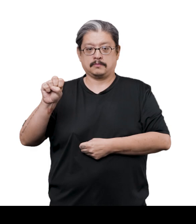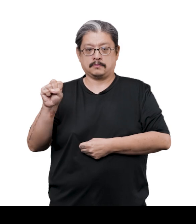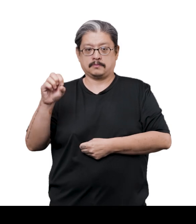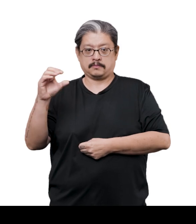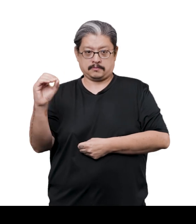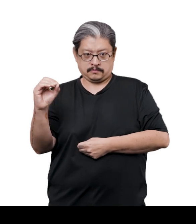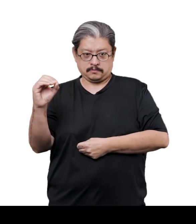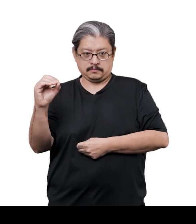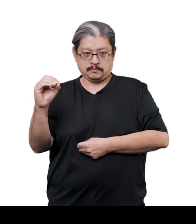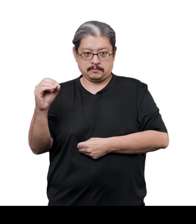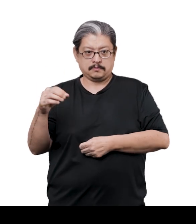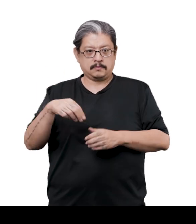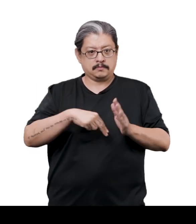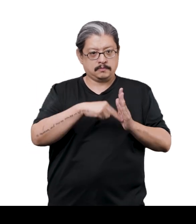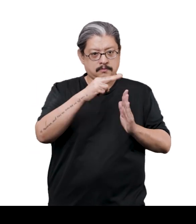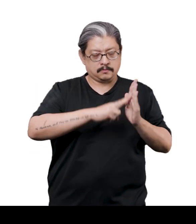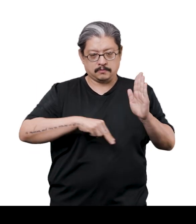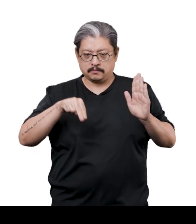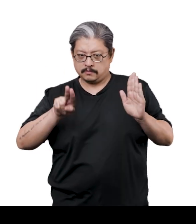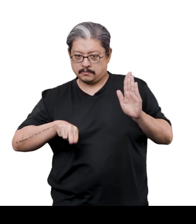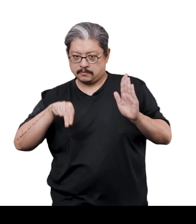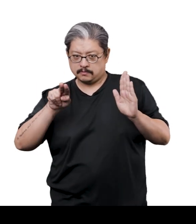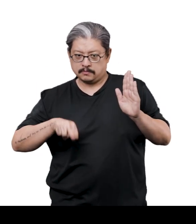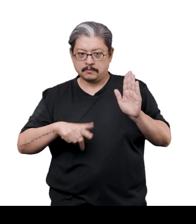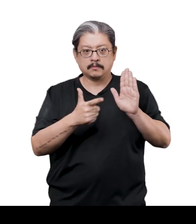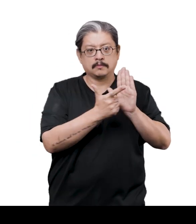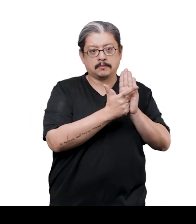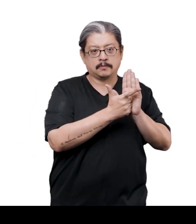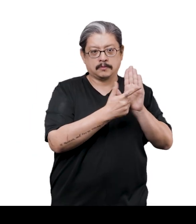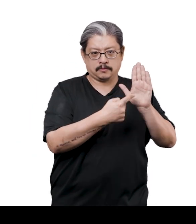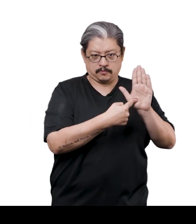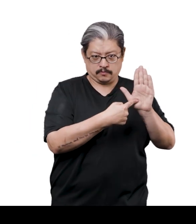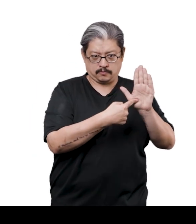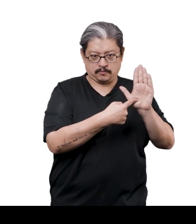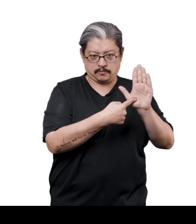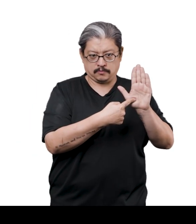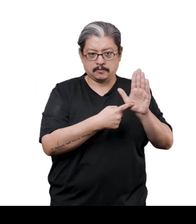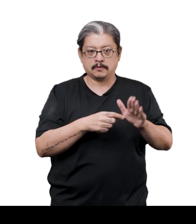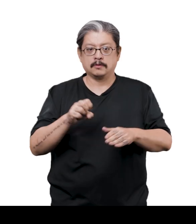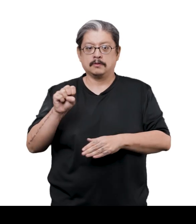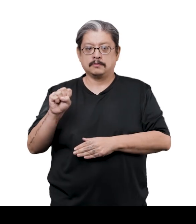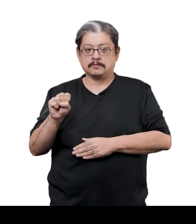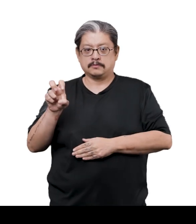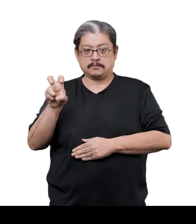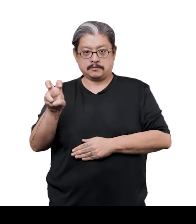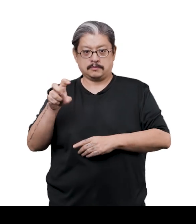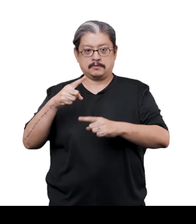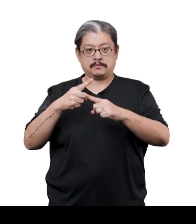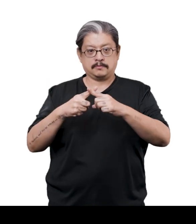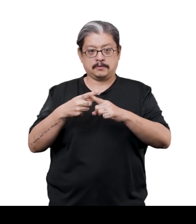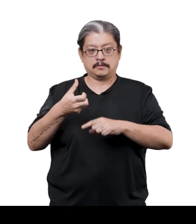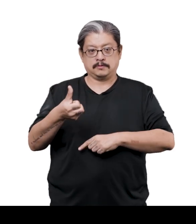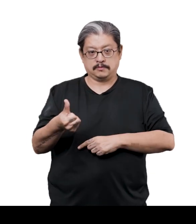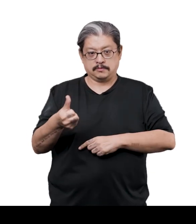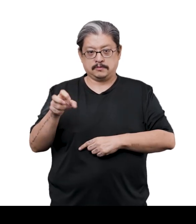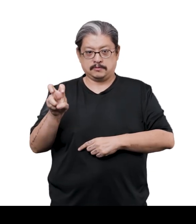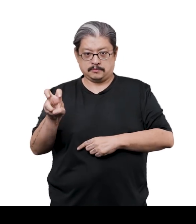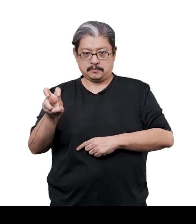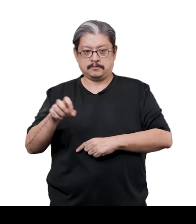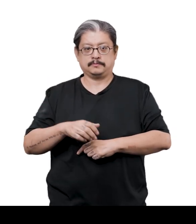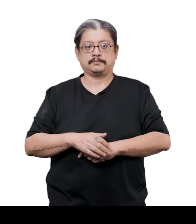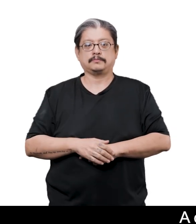em guache sobre relevo em papel sobre tela. Ela tem 85 centímetros de altura por 65 de